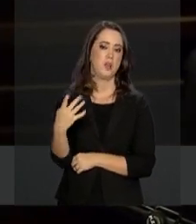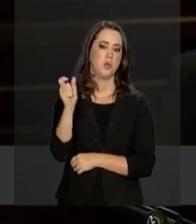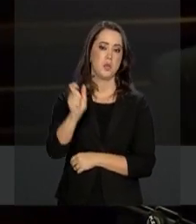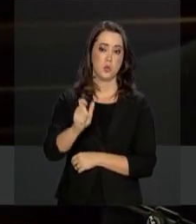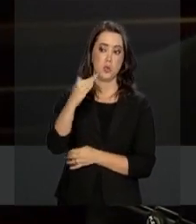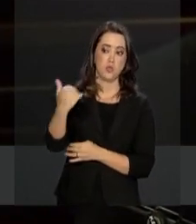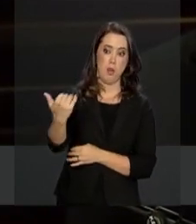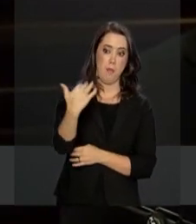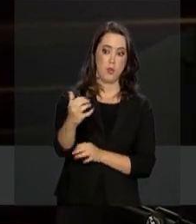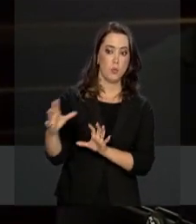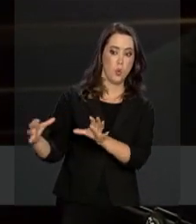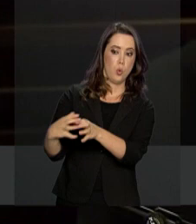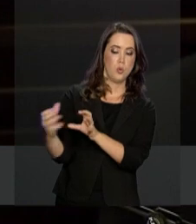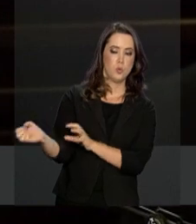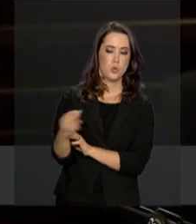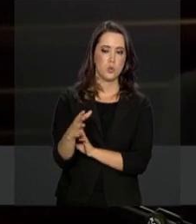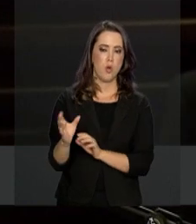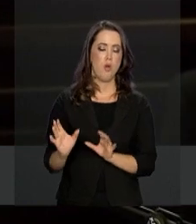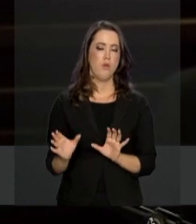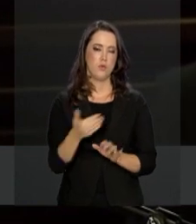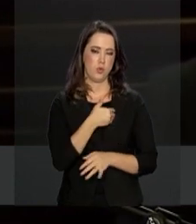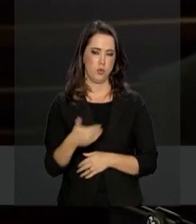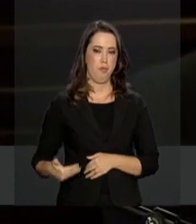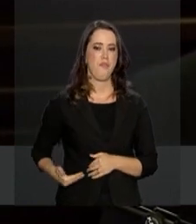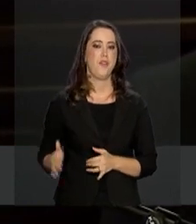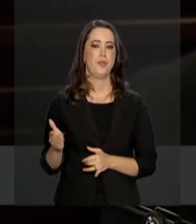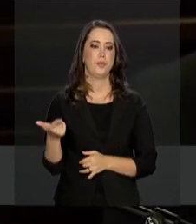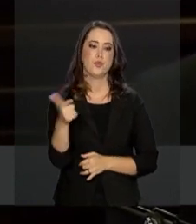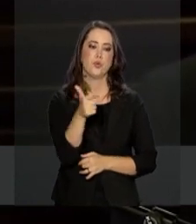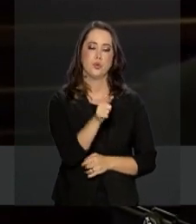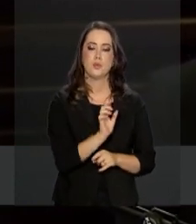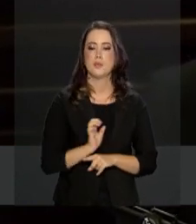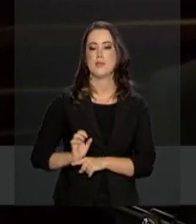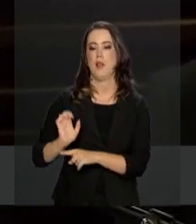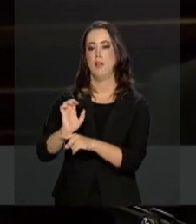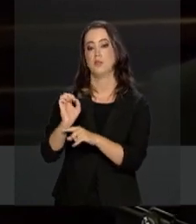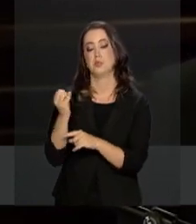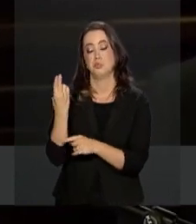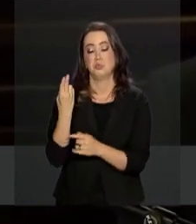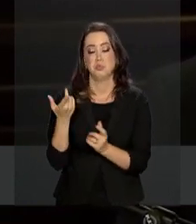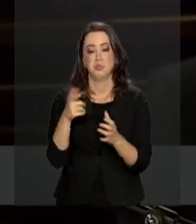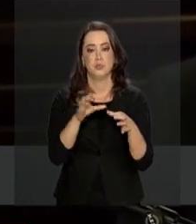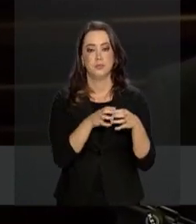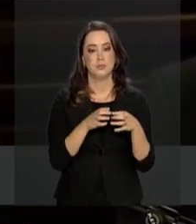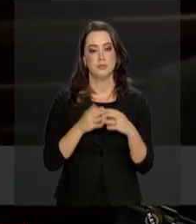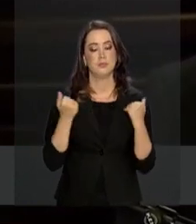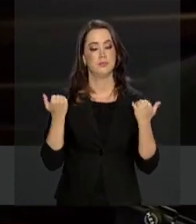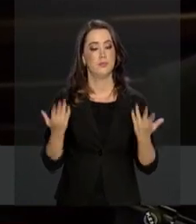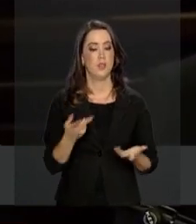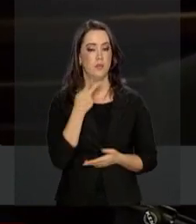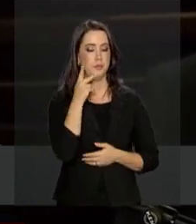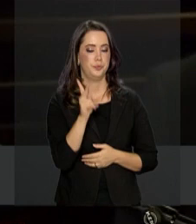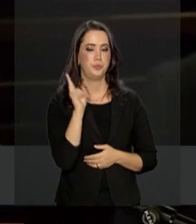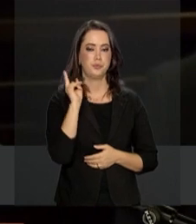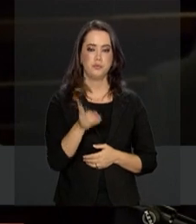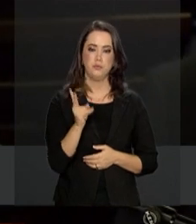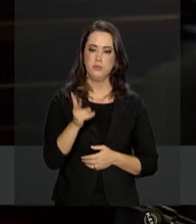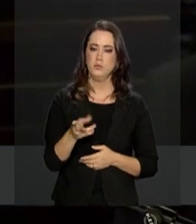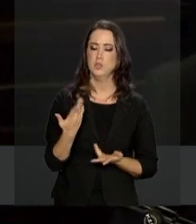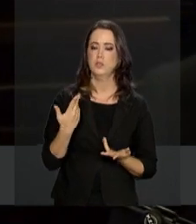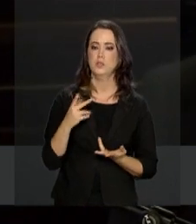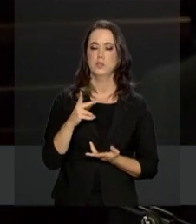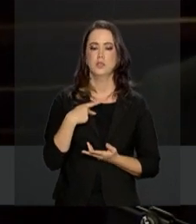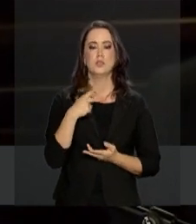chamados para compor as novas equipes e governativas então digo eu sem embargo de ter saído